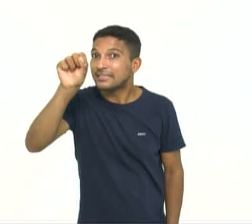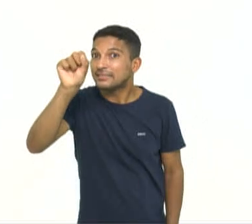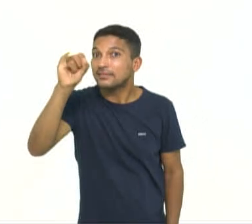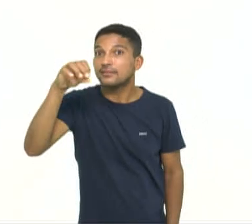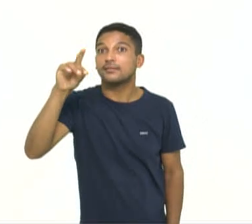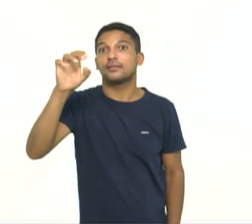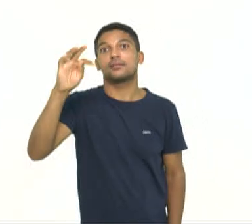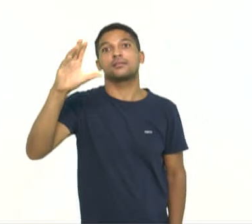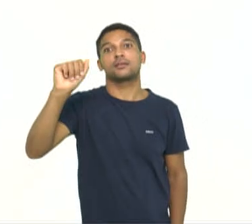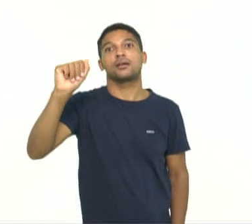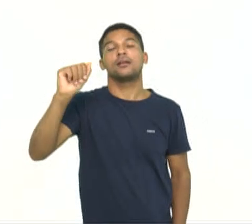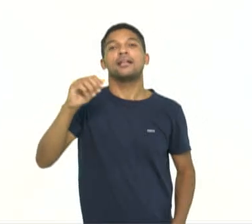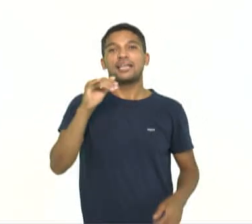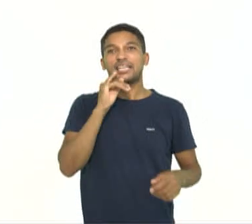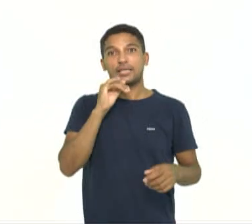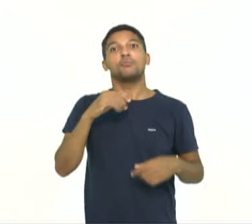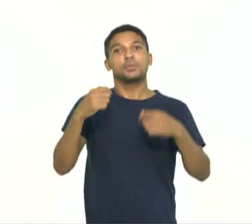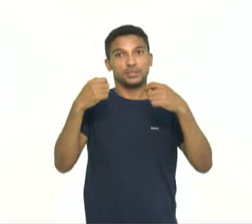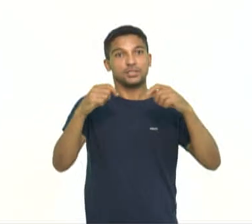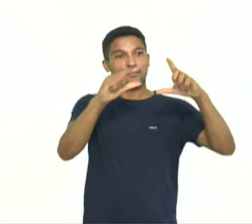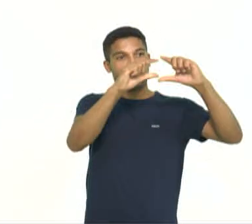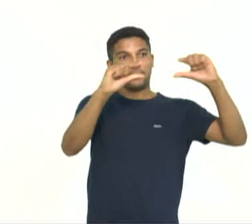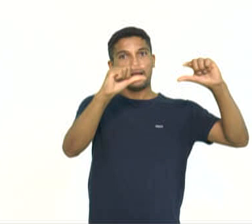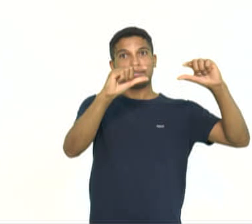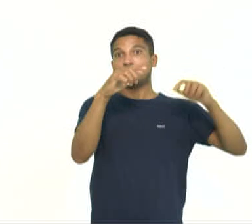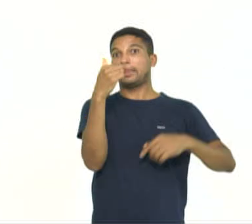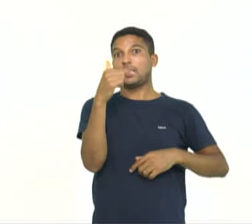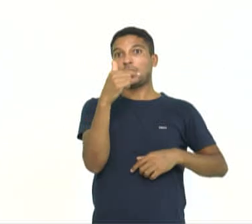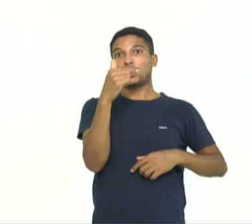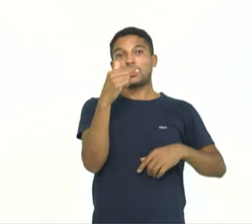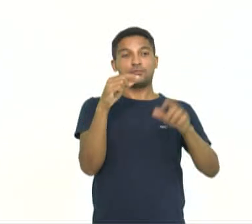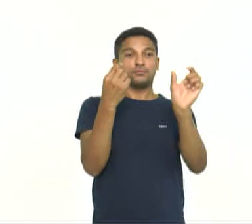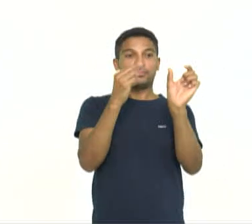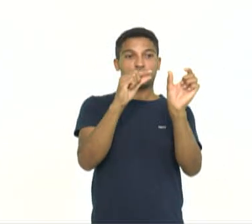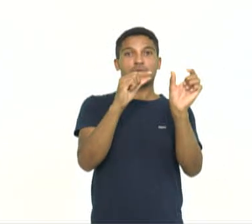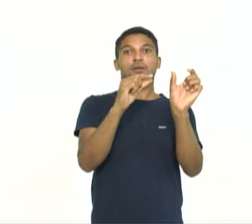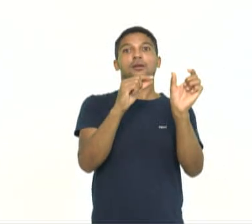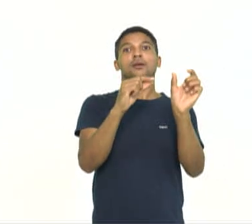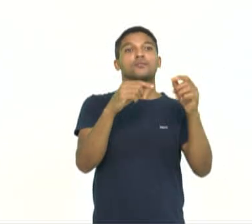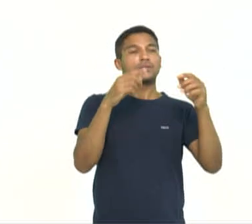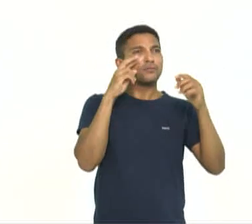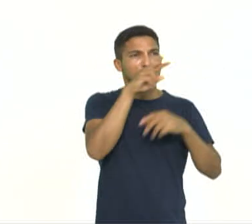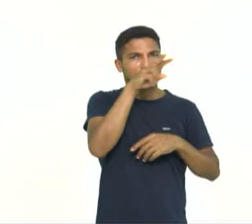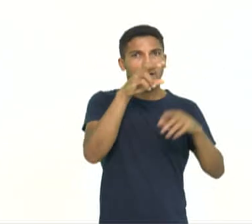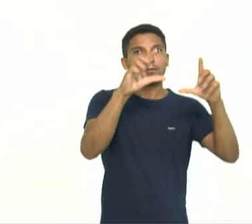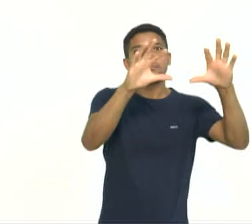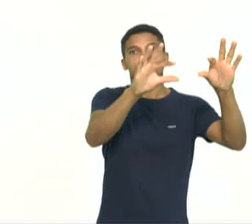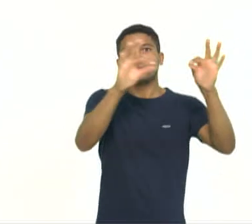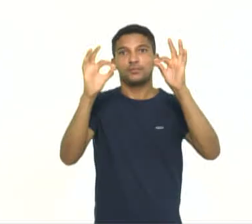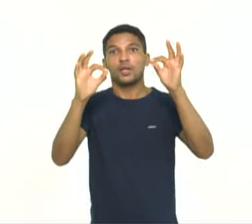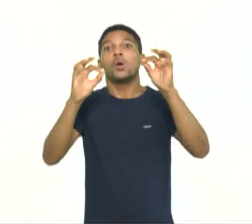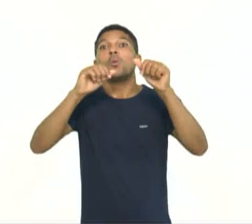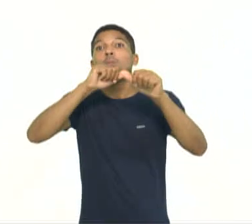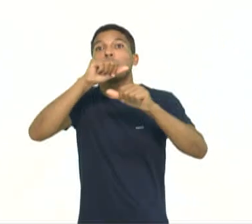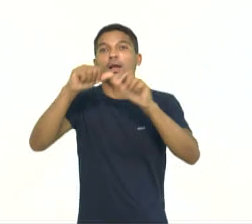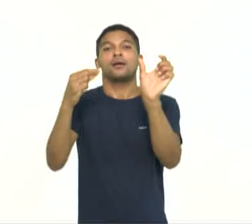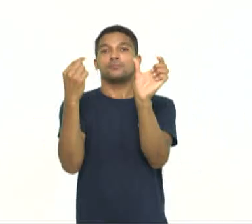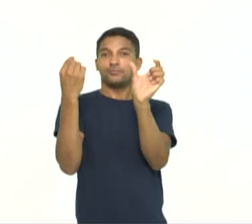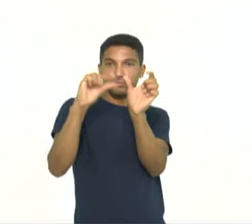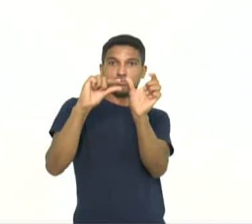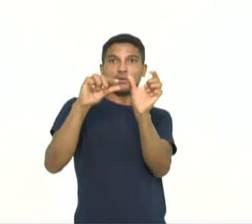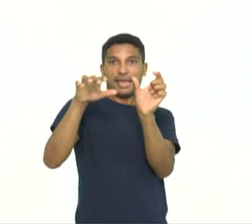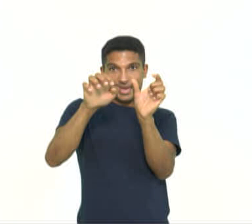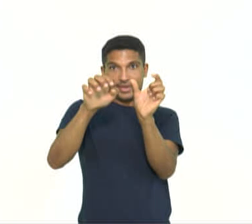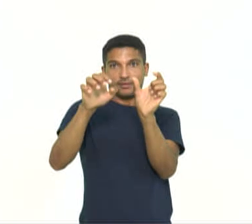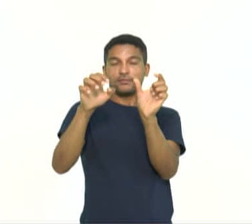todavia ou porém. E as frases aqui que vocês vão transformar, então, de assindéticas para sindéticas